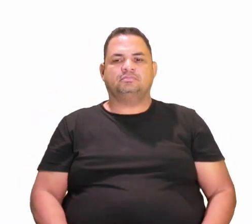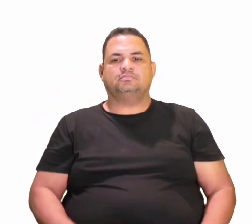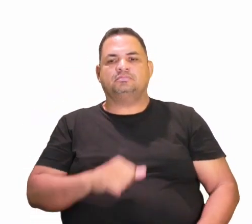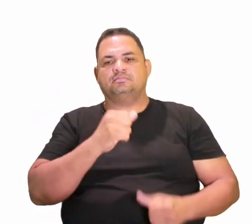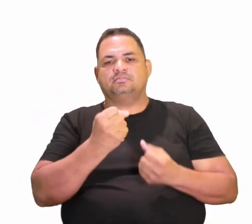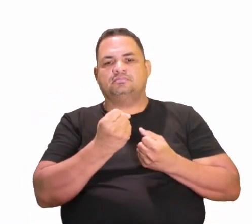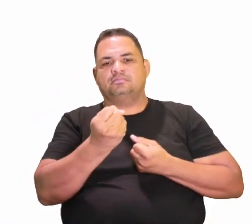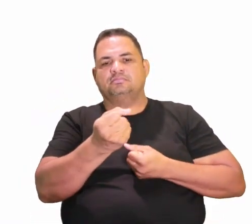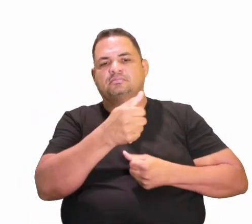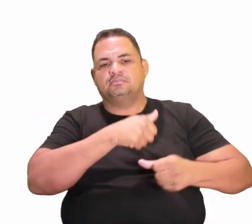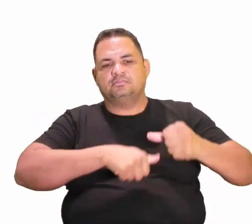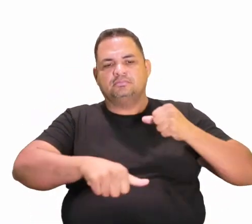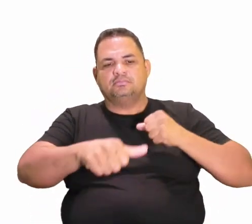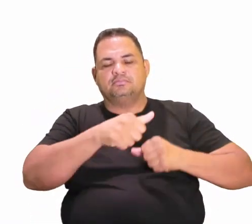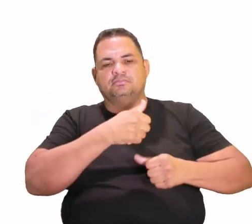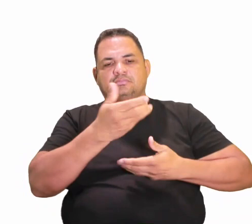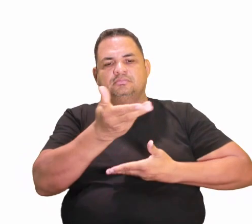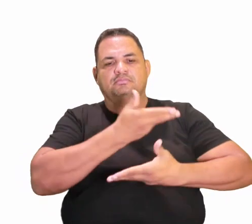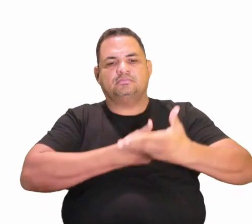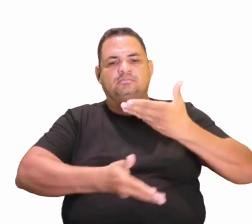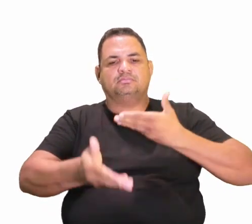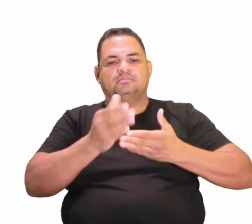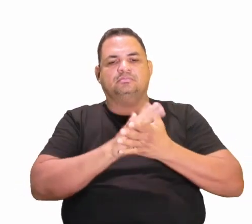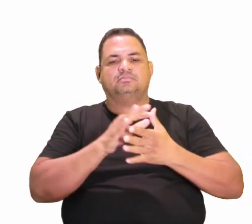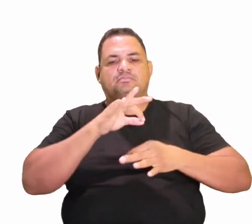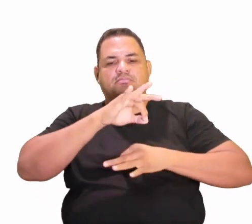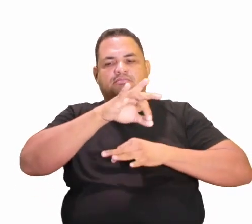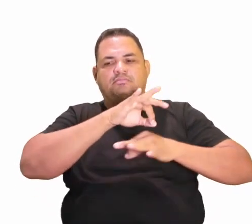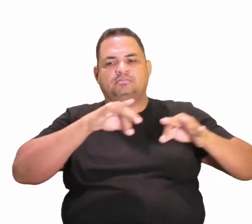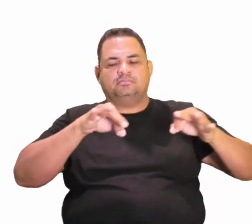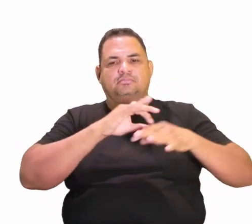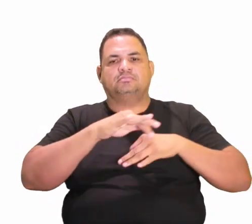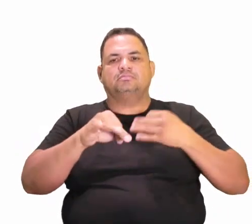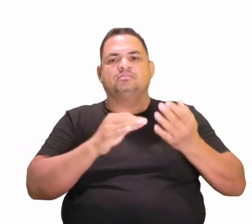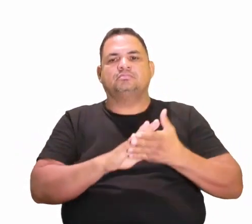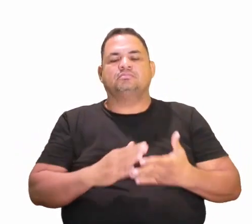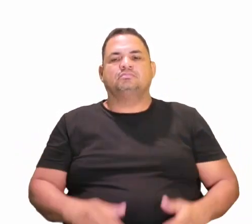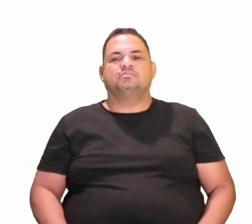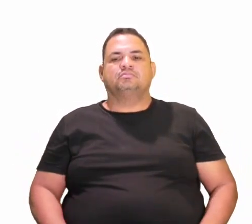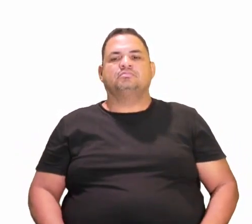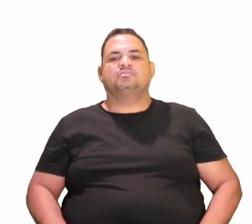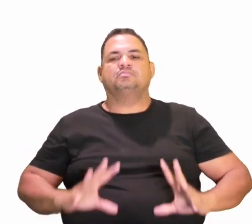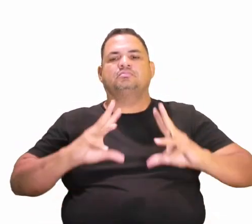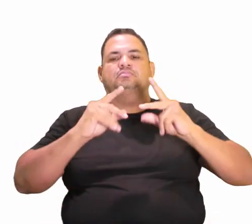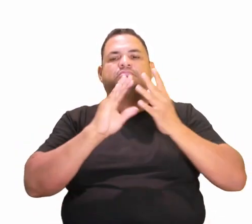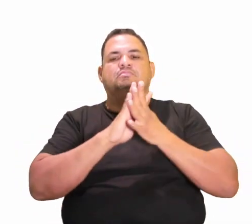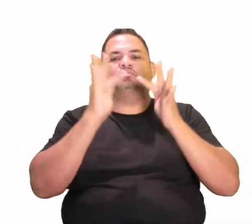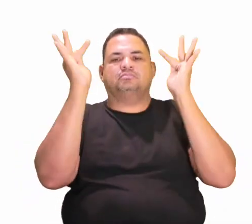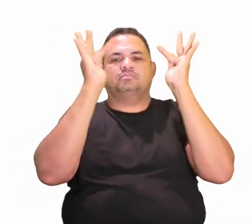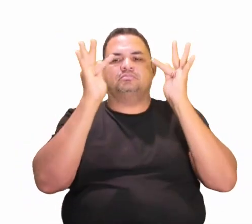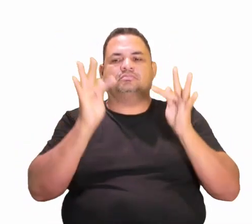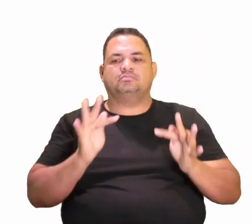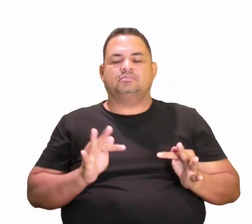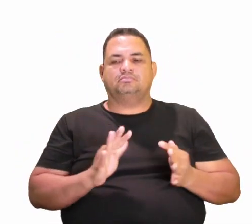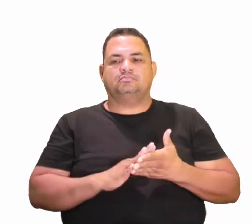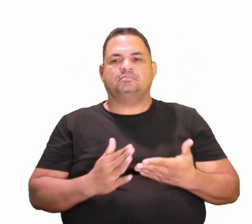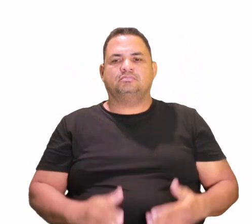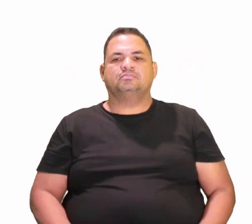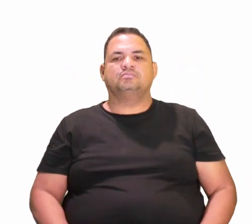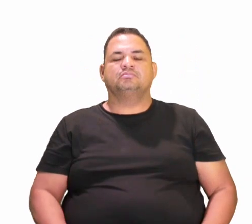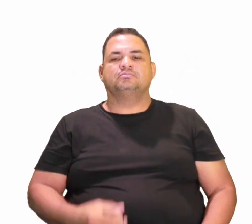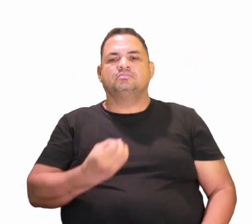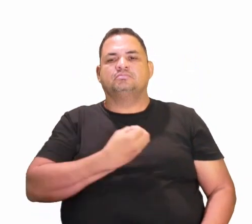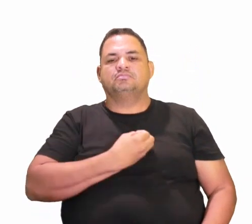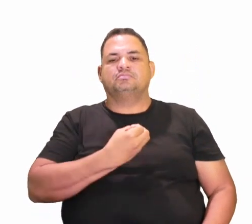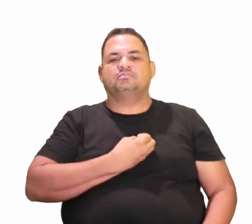trocando presentes, sharing presents, todo mundo happy, né? Todo mundo feliz, aquela coisa toda. É a número 3 e